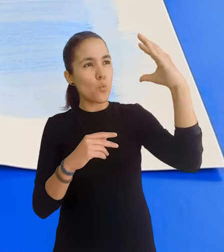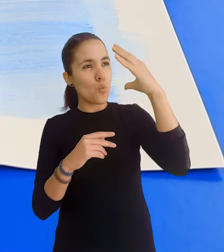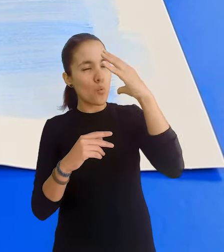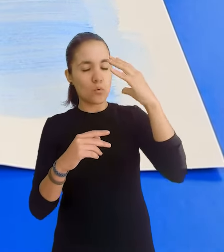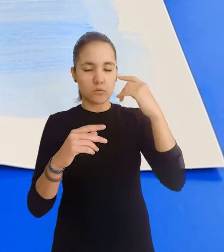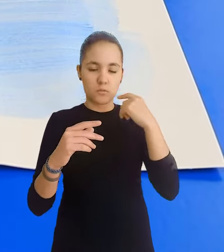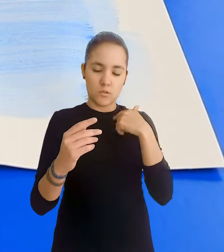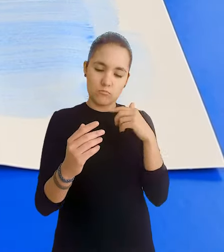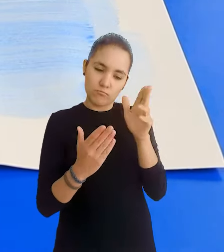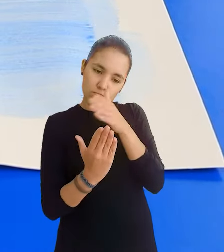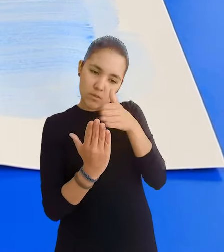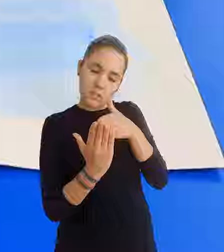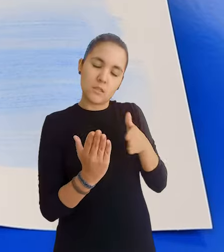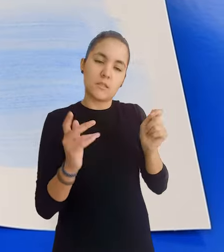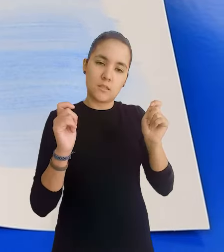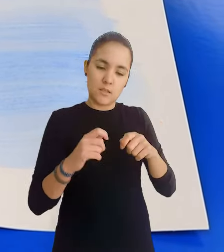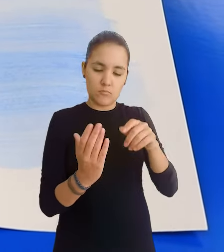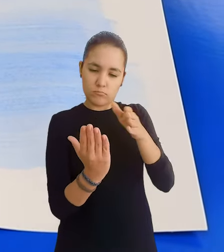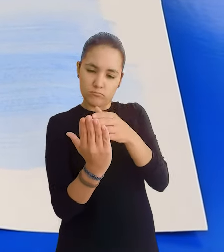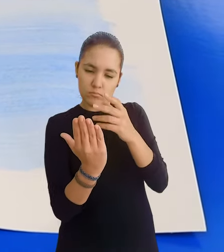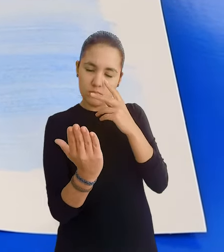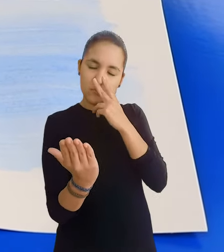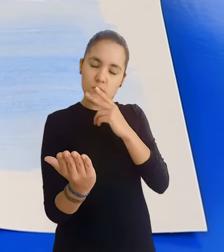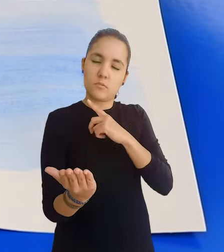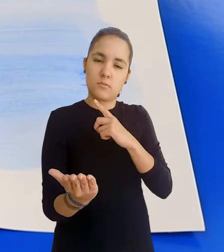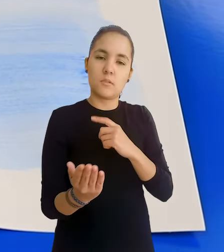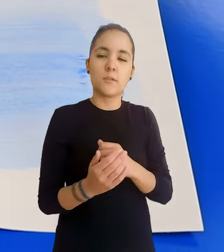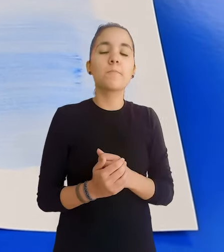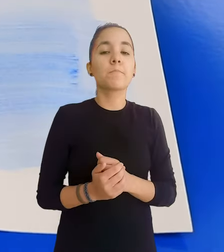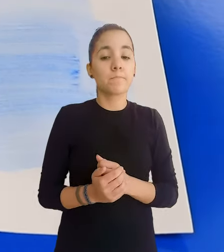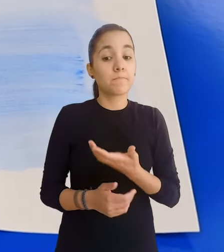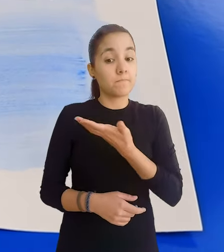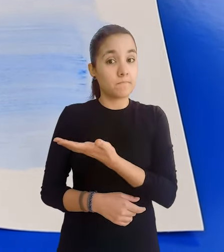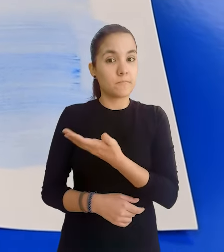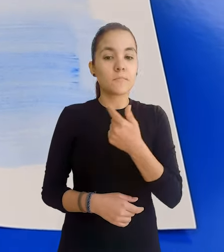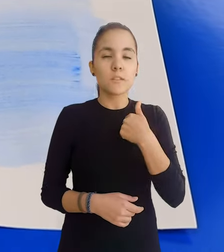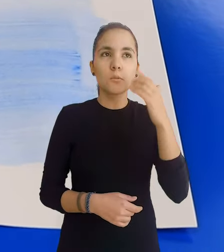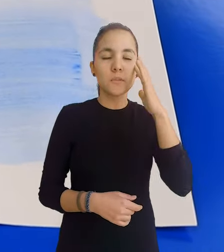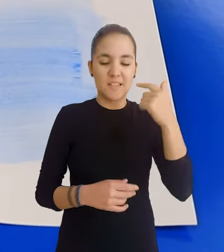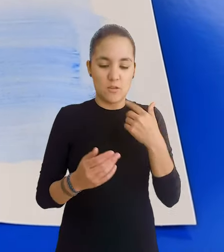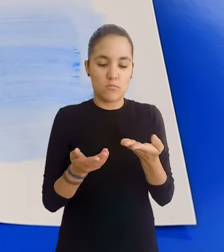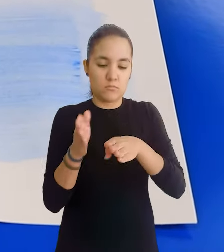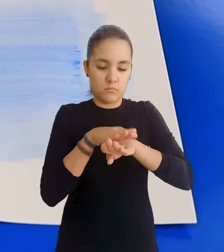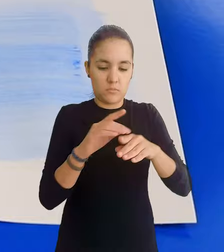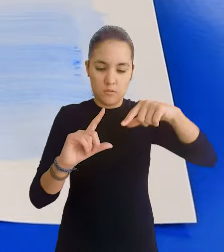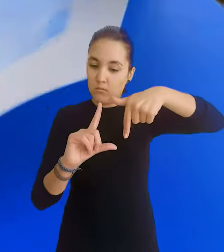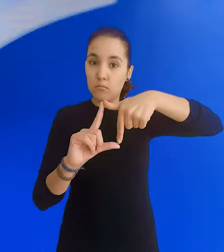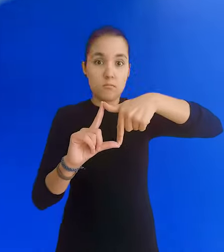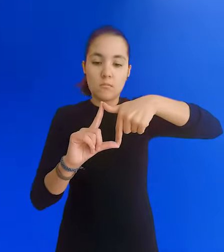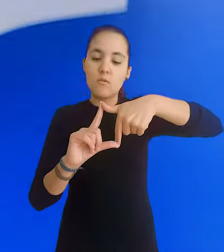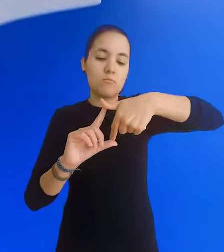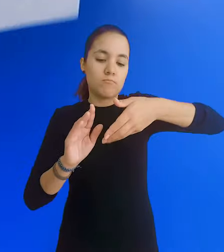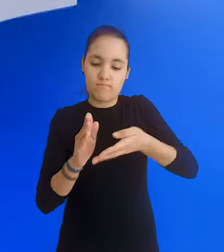fazendo. E aqui nesse último desenho eu resolvi fazer com um caderninho aberto. Então ele vai ser uma espécie